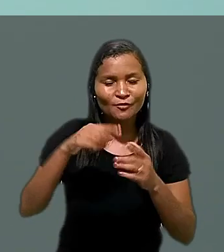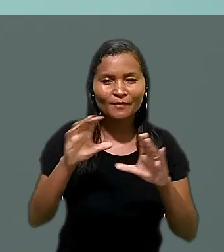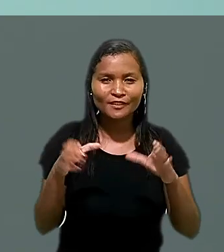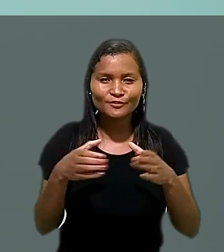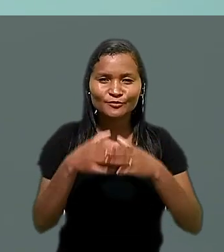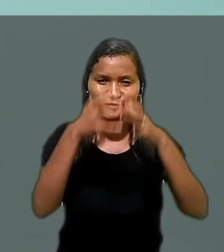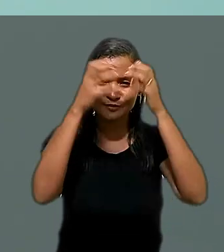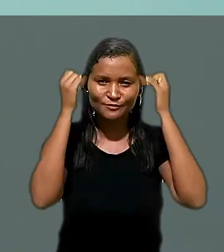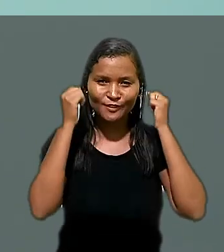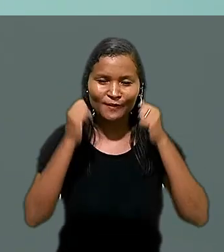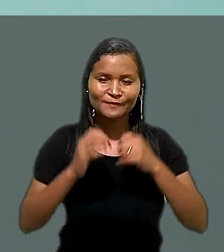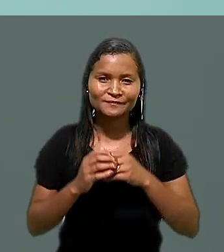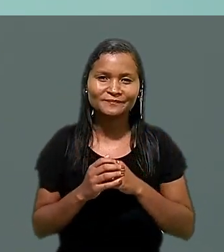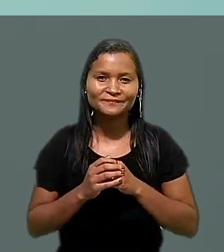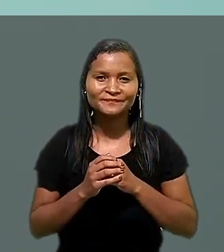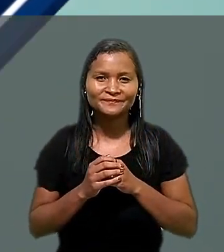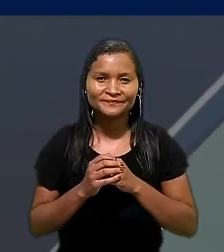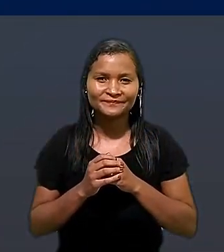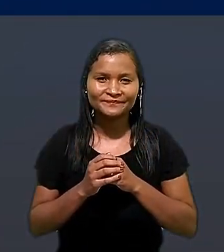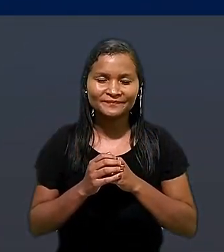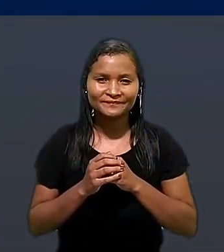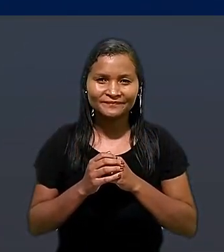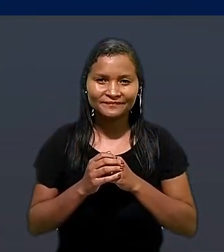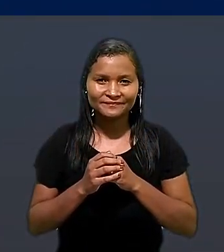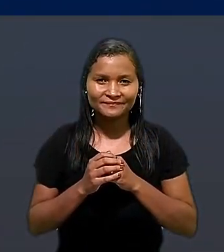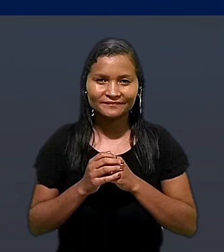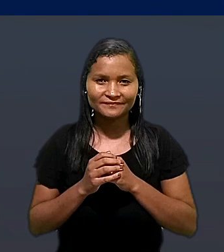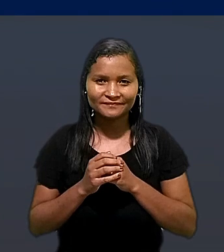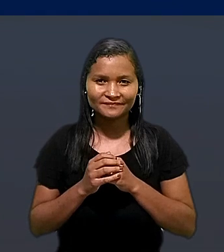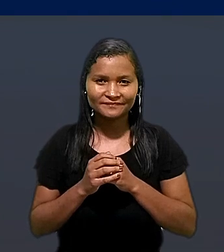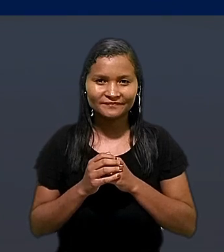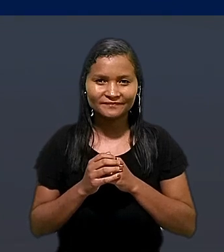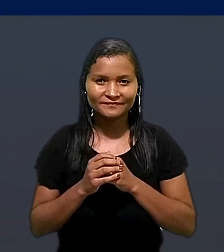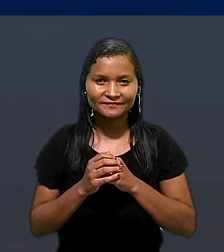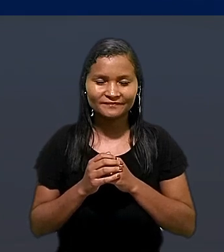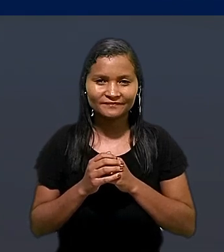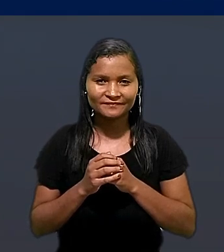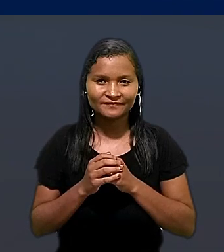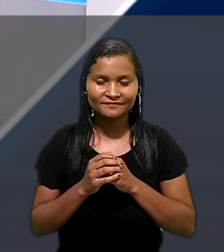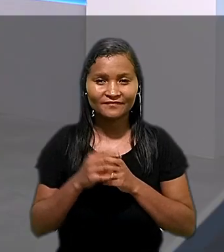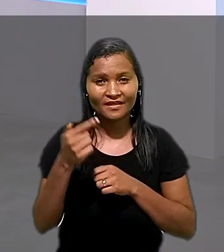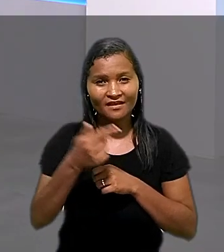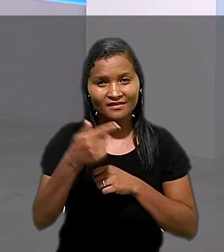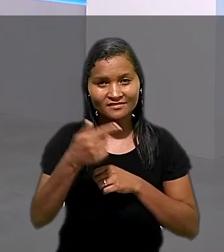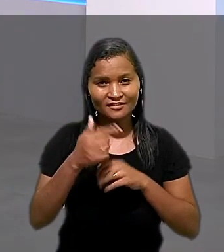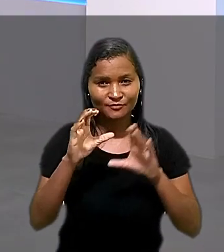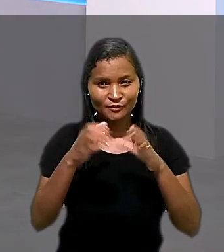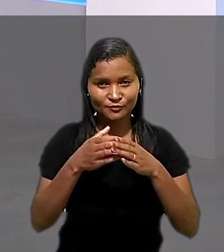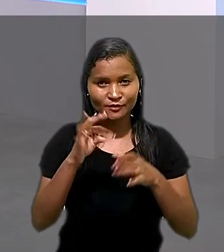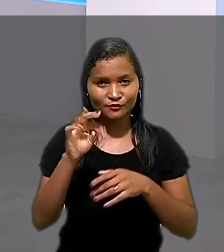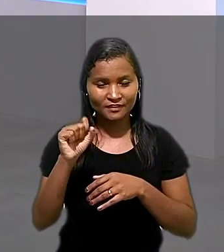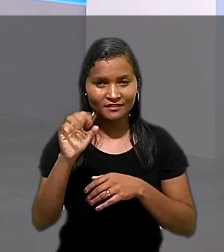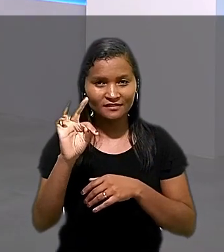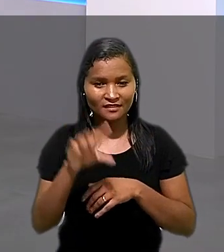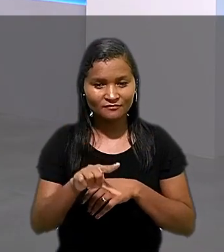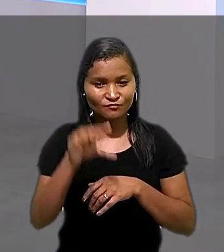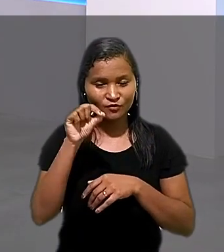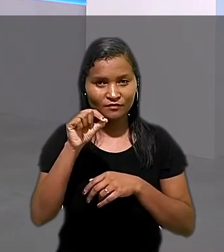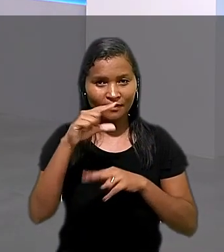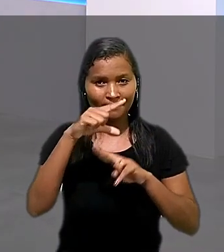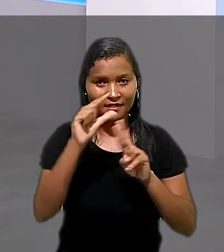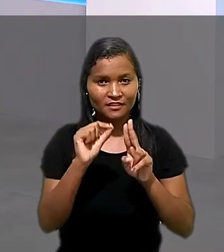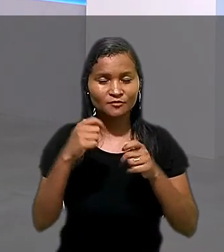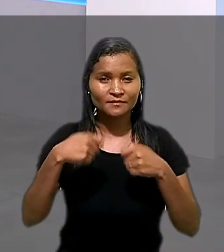giro pelas turmas do tribunal. A 7ª turma do TST decidiu